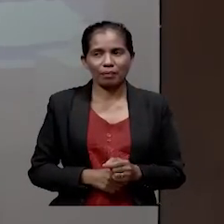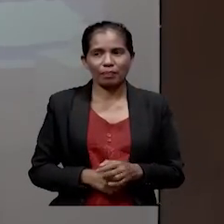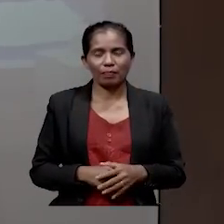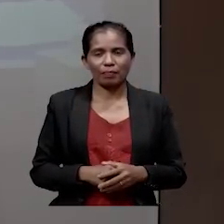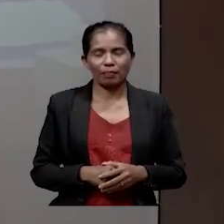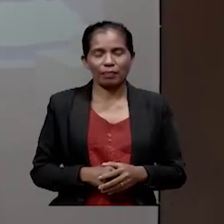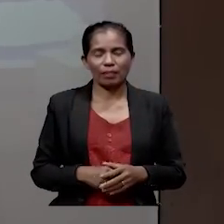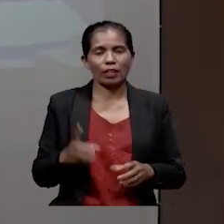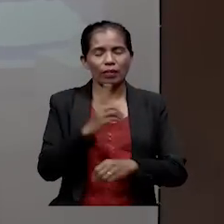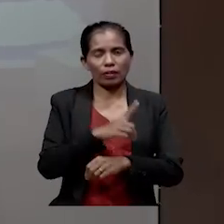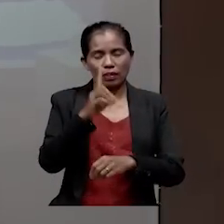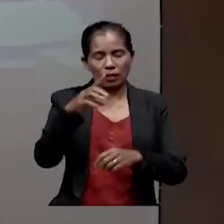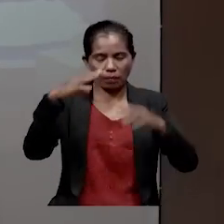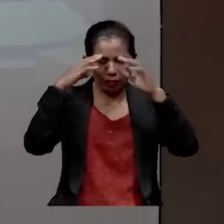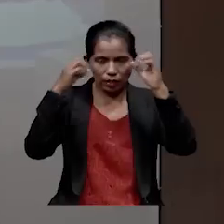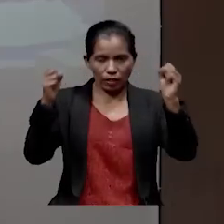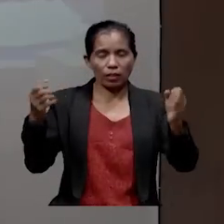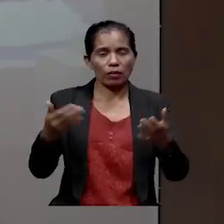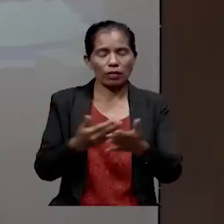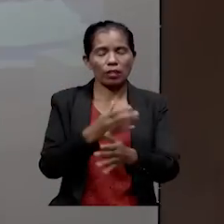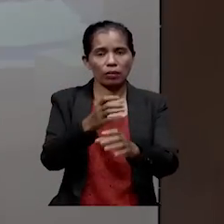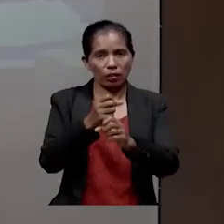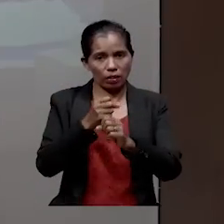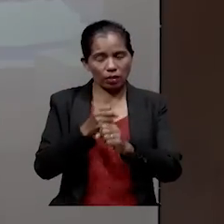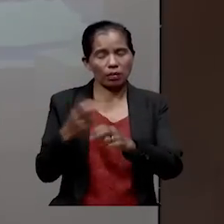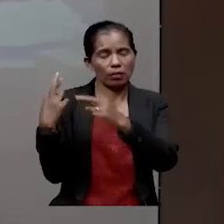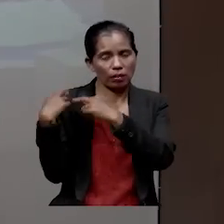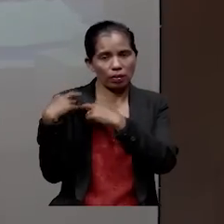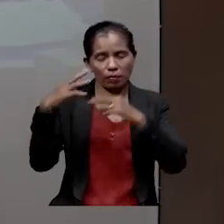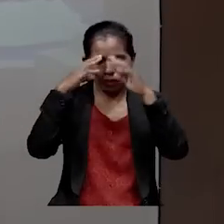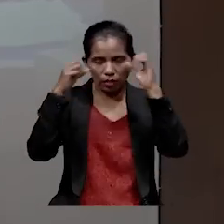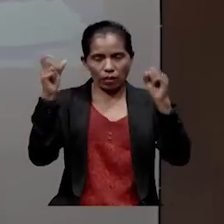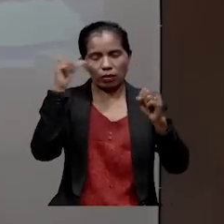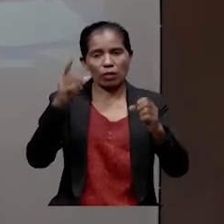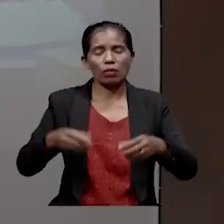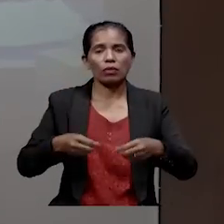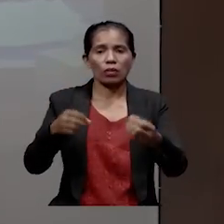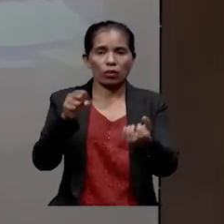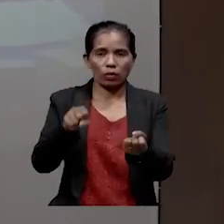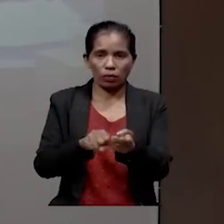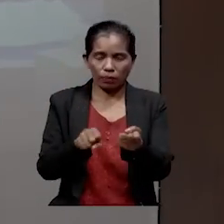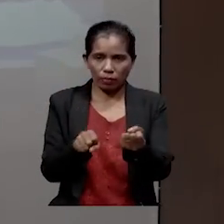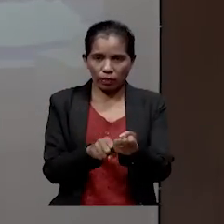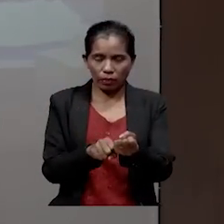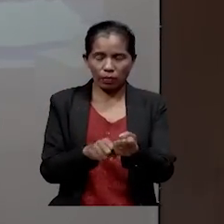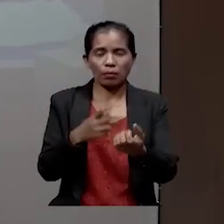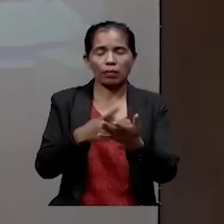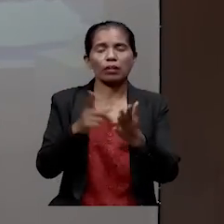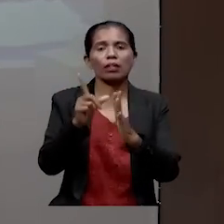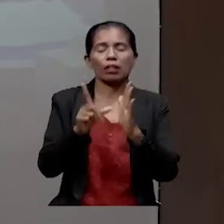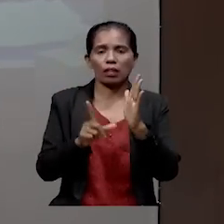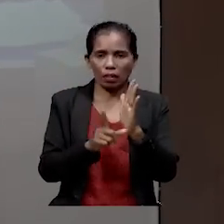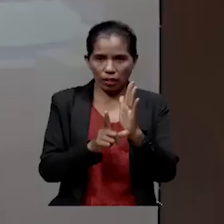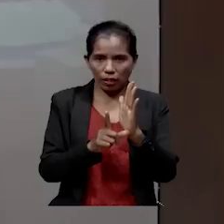Loran hiradet, molok presidente fong ato simu posa, ex-presidente Lola fo apoio ba projecto de lei e